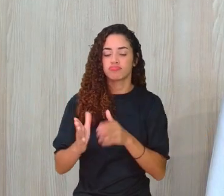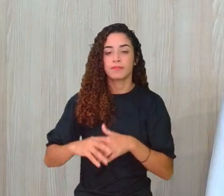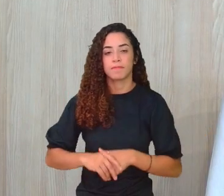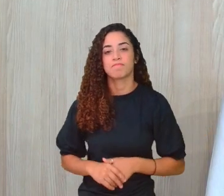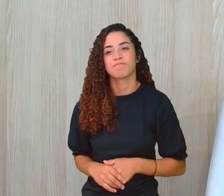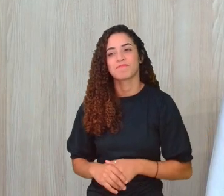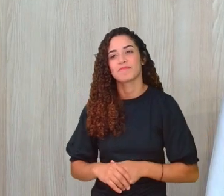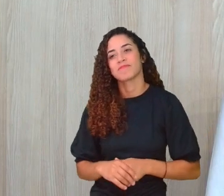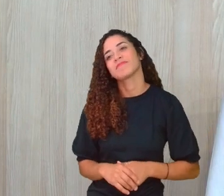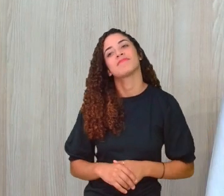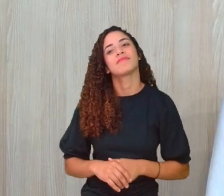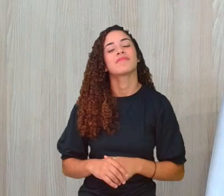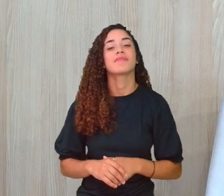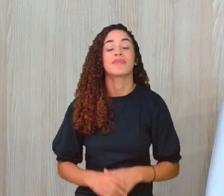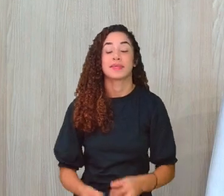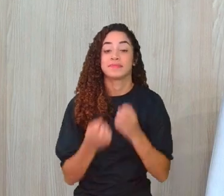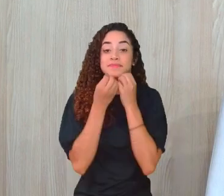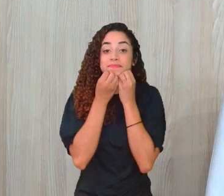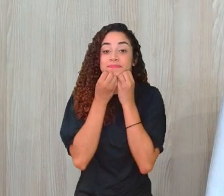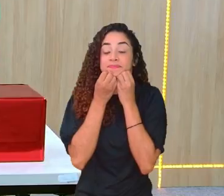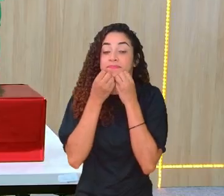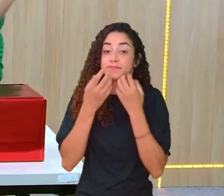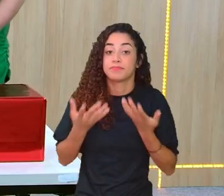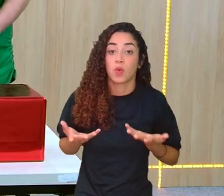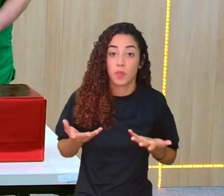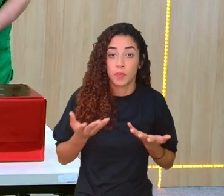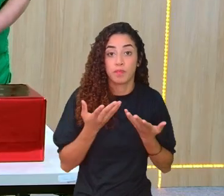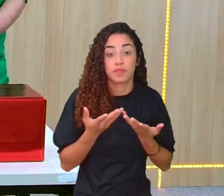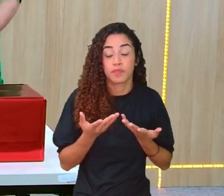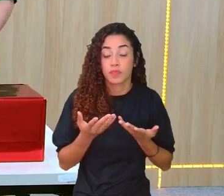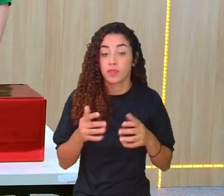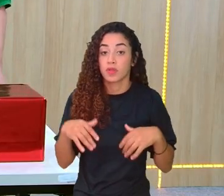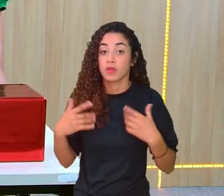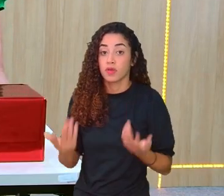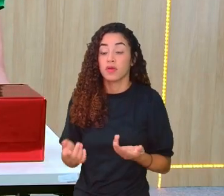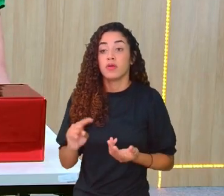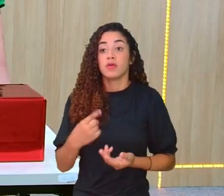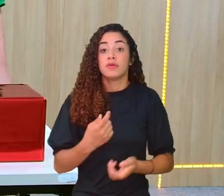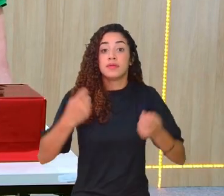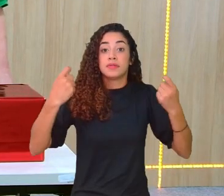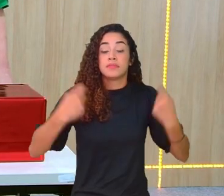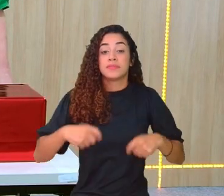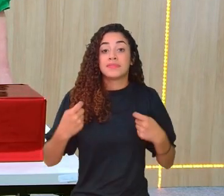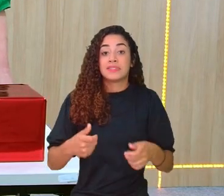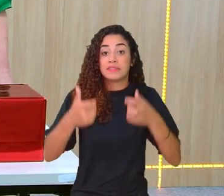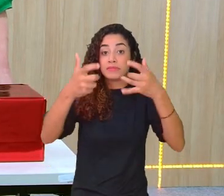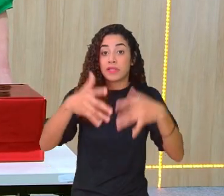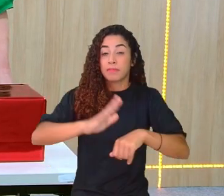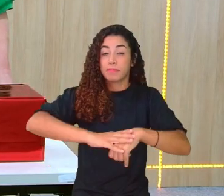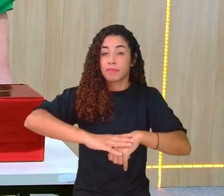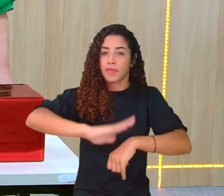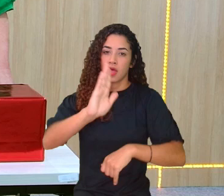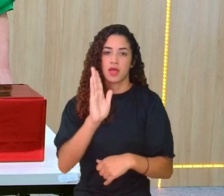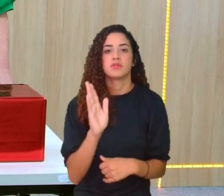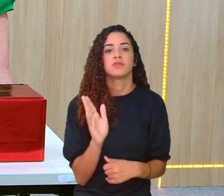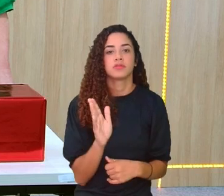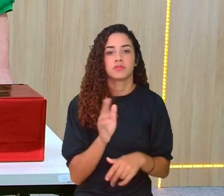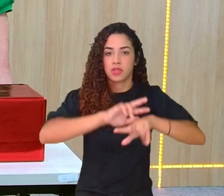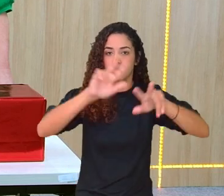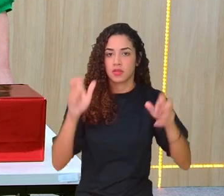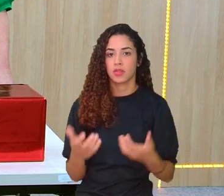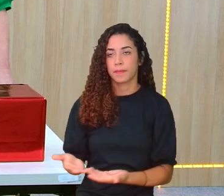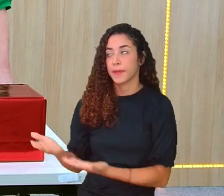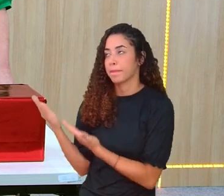Tá certo. Bom, mas aí a gente precisa falar mais dessa contagem. Ora,